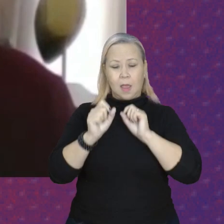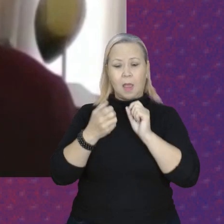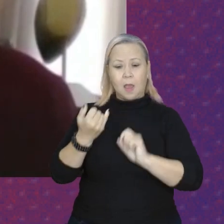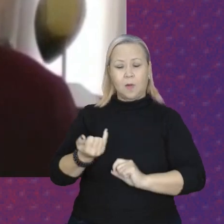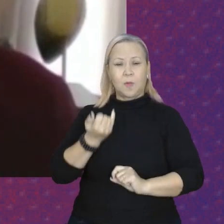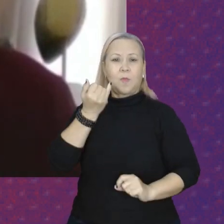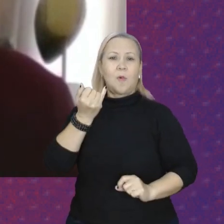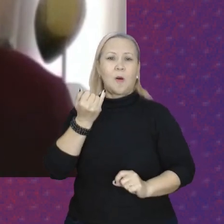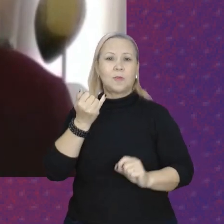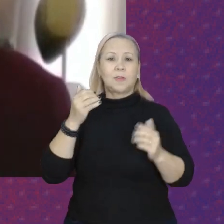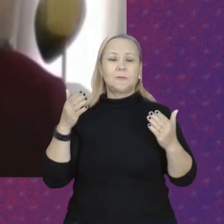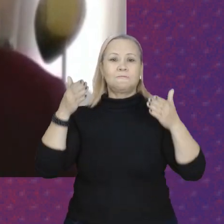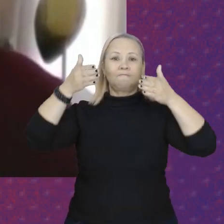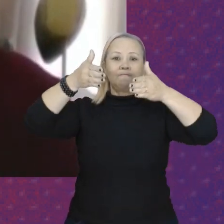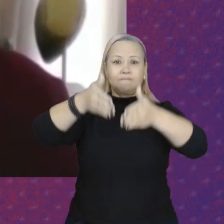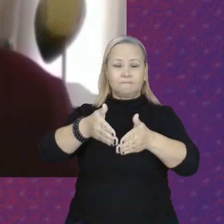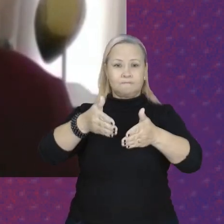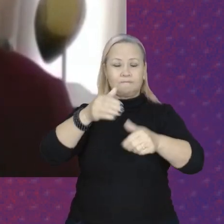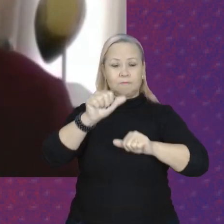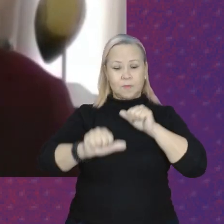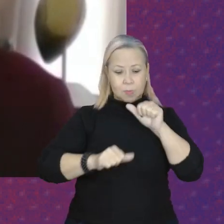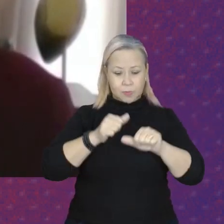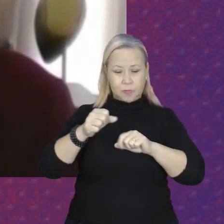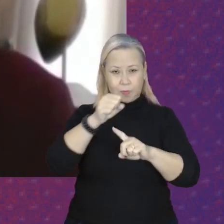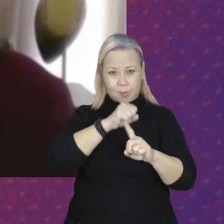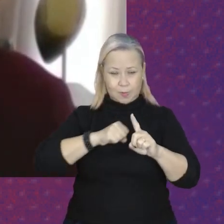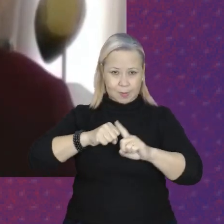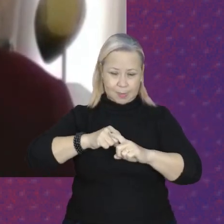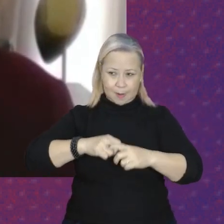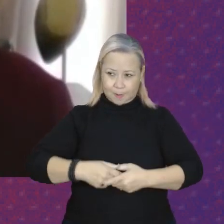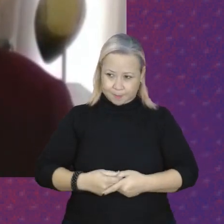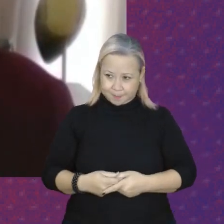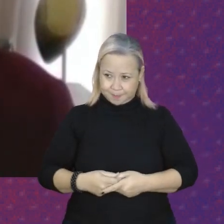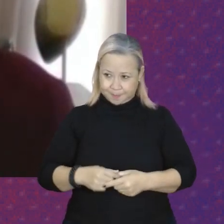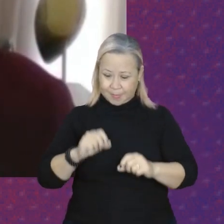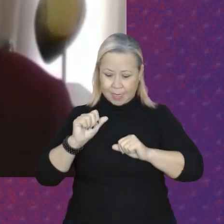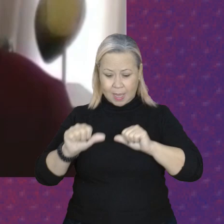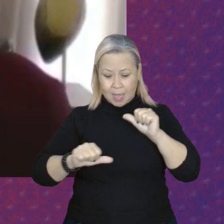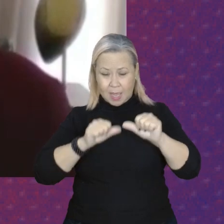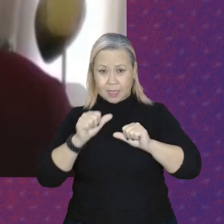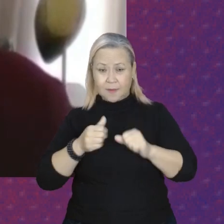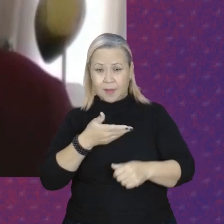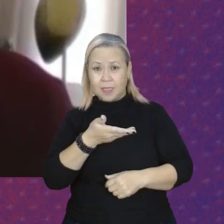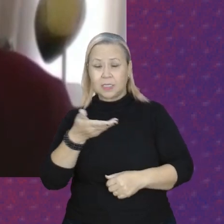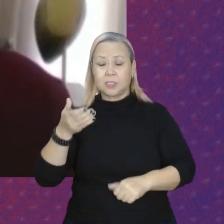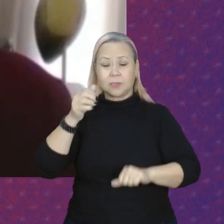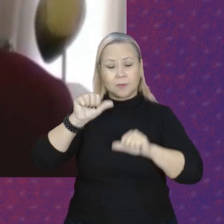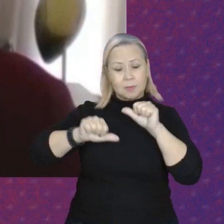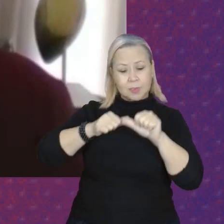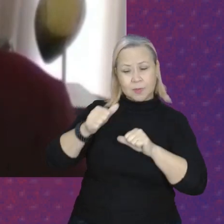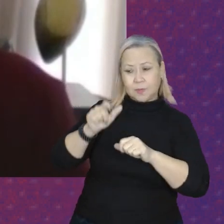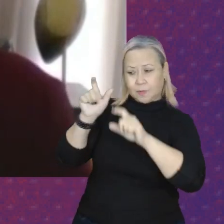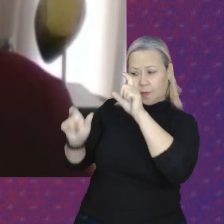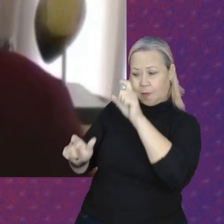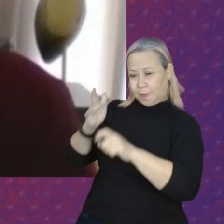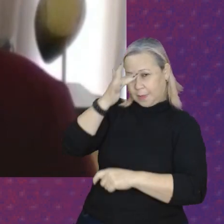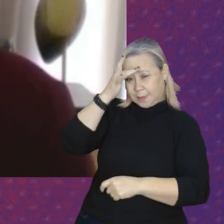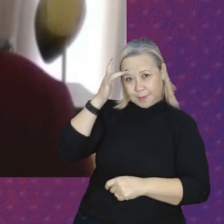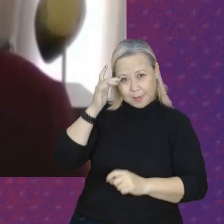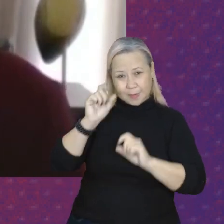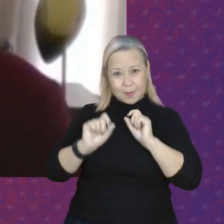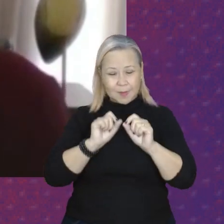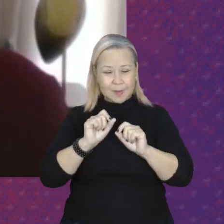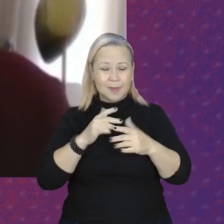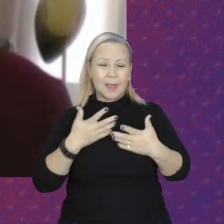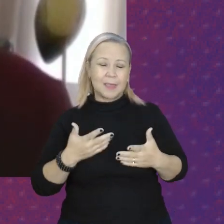importante vetor da transformação social. É através dela que a gente transforma as pessoas, que a gente problematiza,